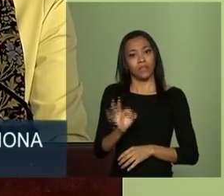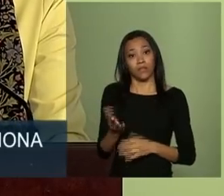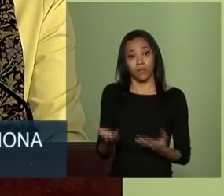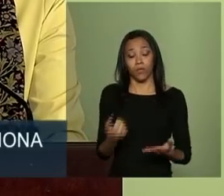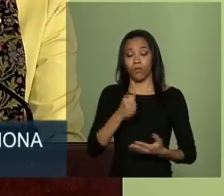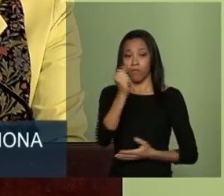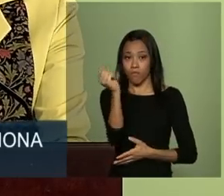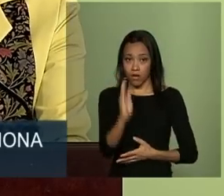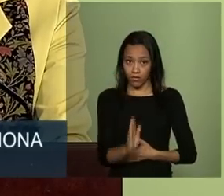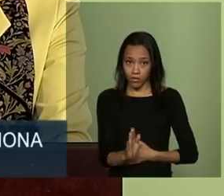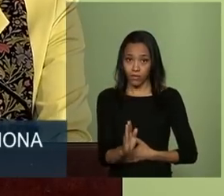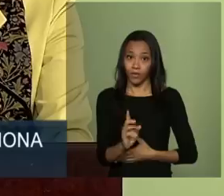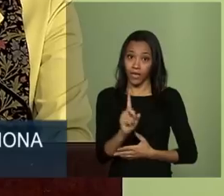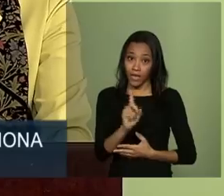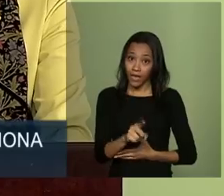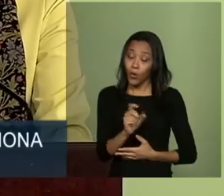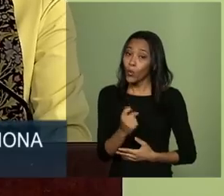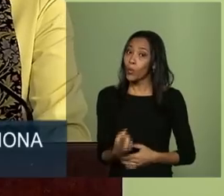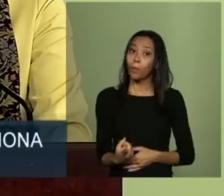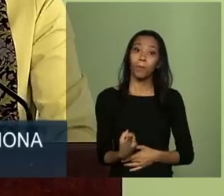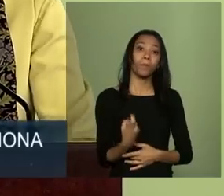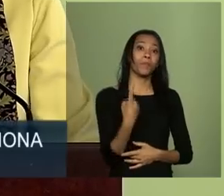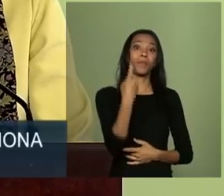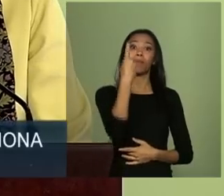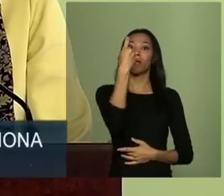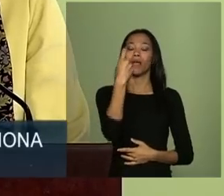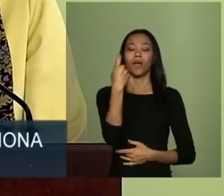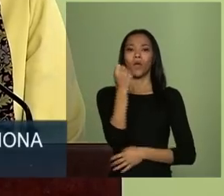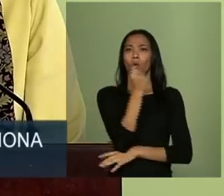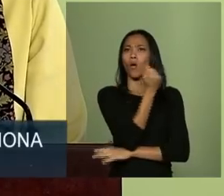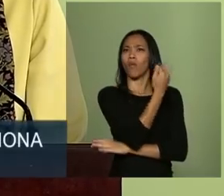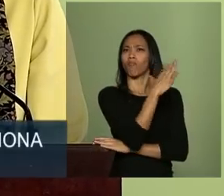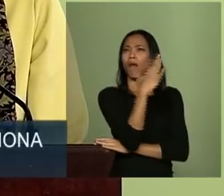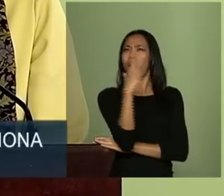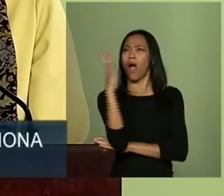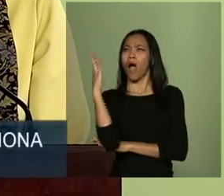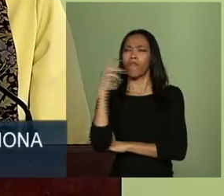Brasil, como berço da maior diversidade do mundo,